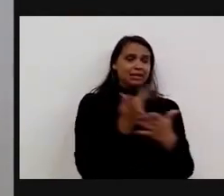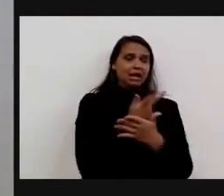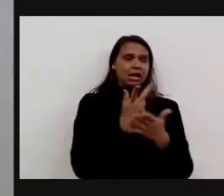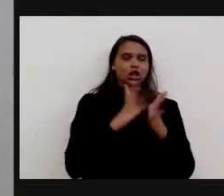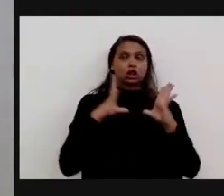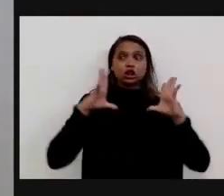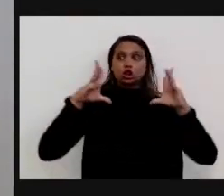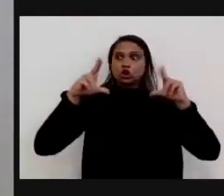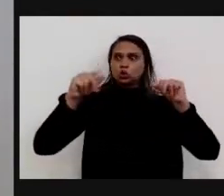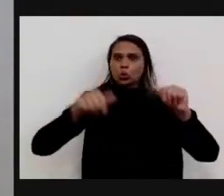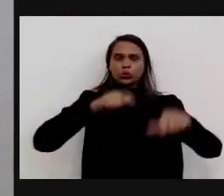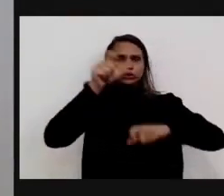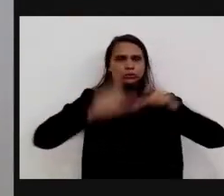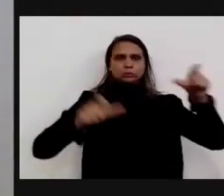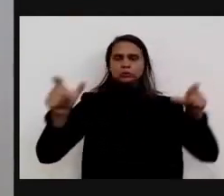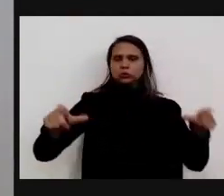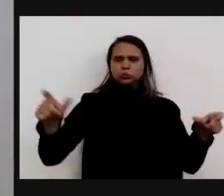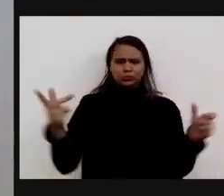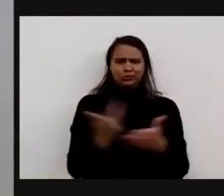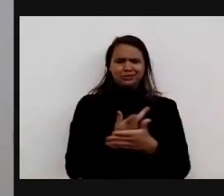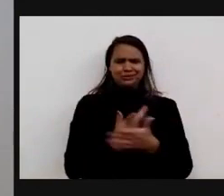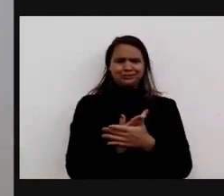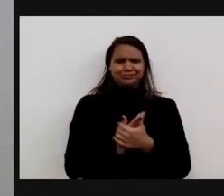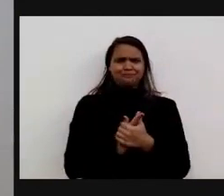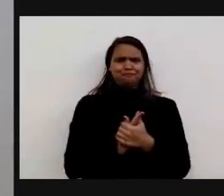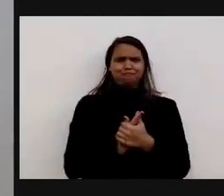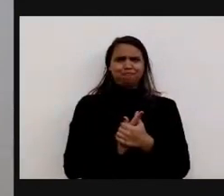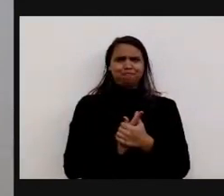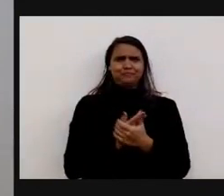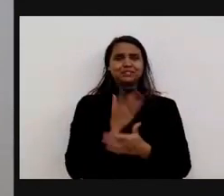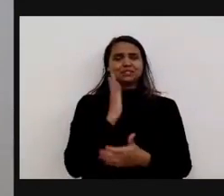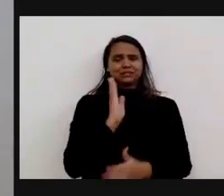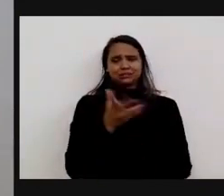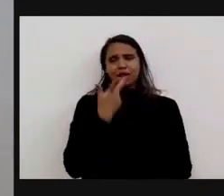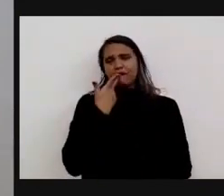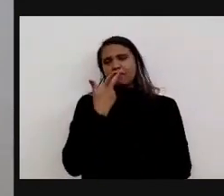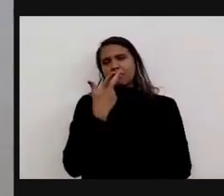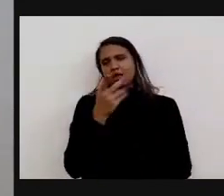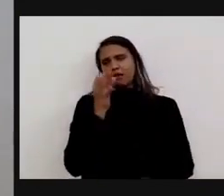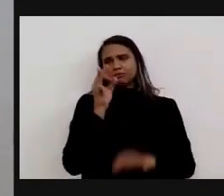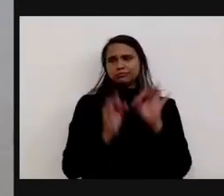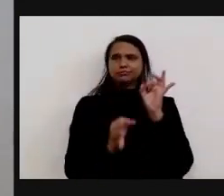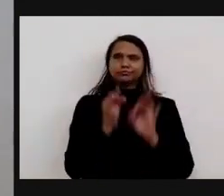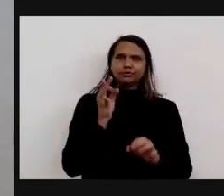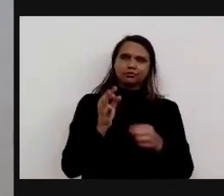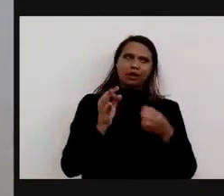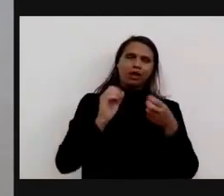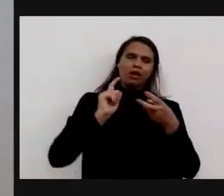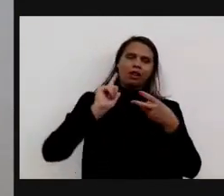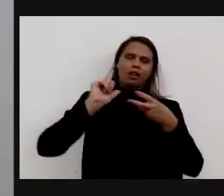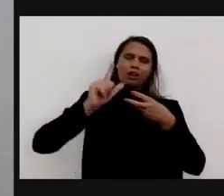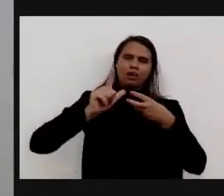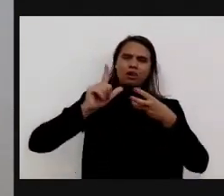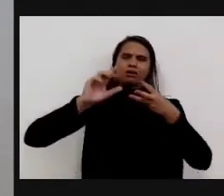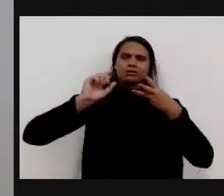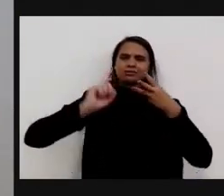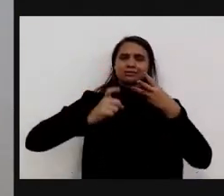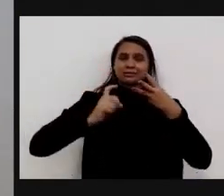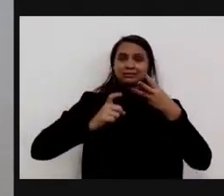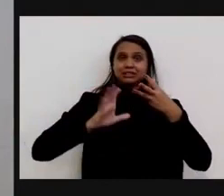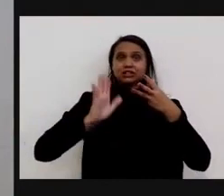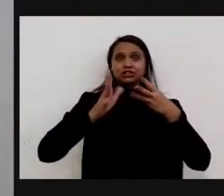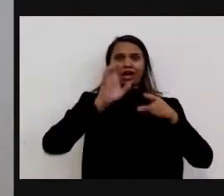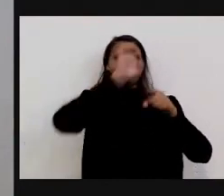Será que são todas as pessoas e olha eu já falei sobre setor do Judiciário no legislativo no executivo para governo federal Municipal